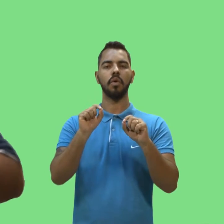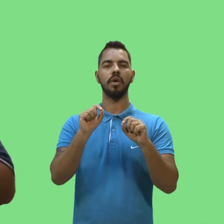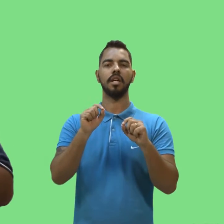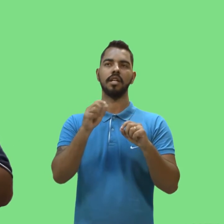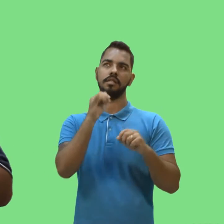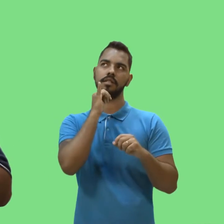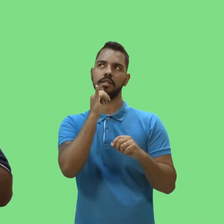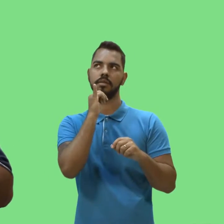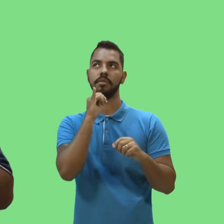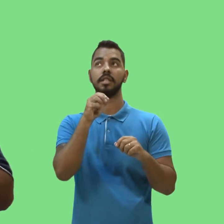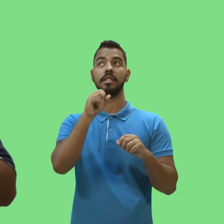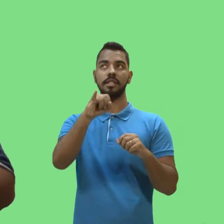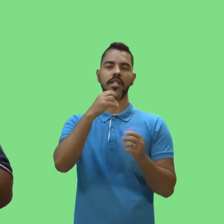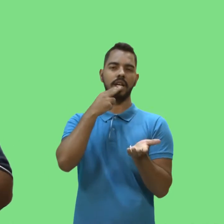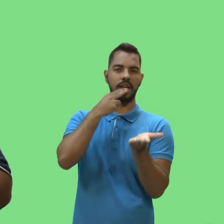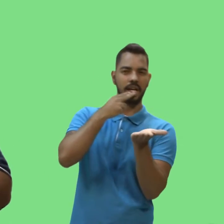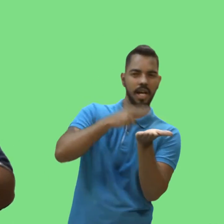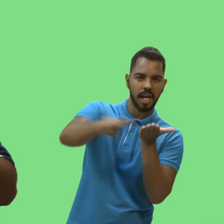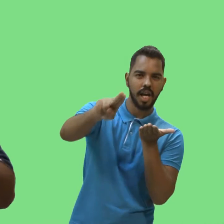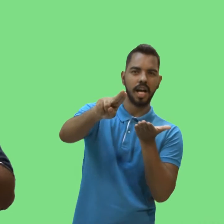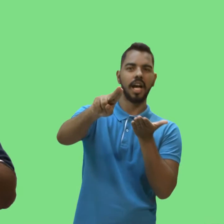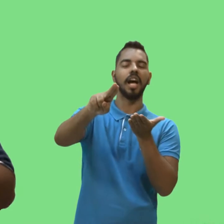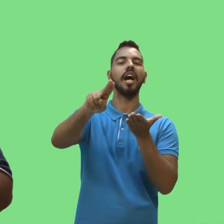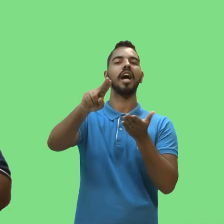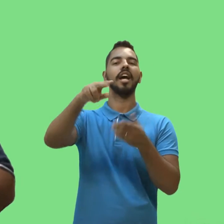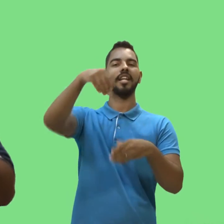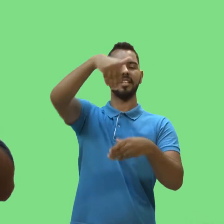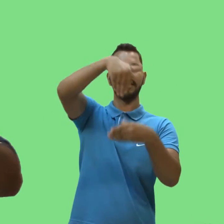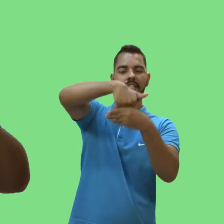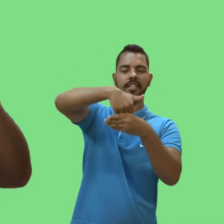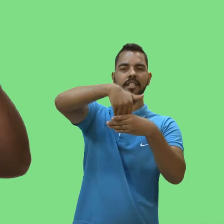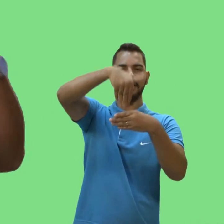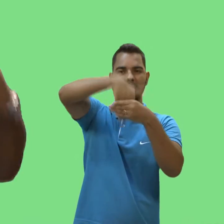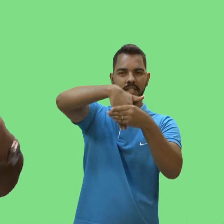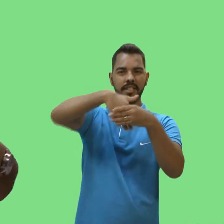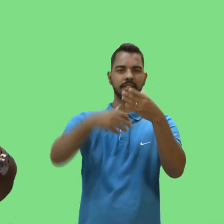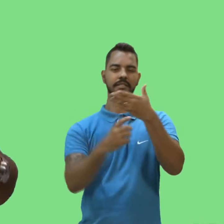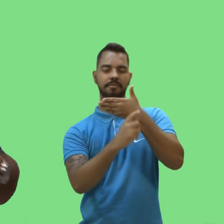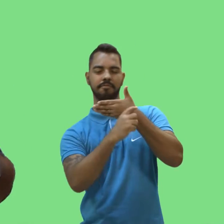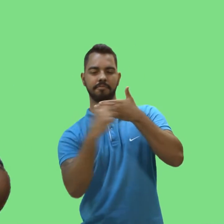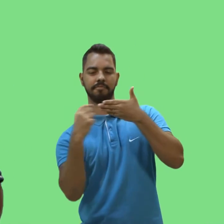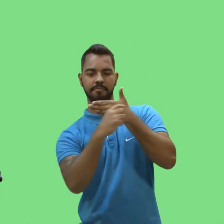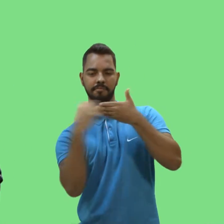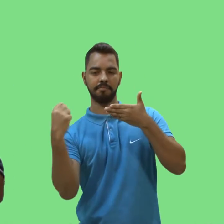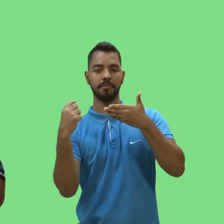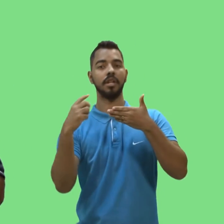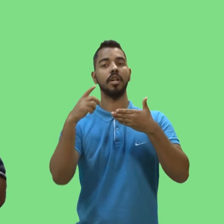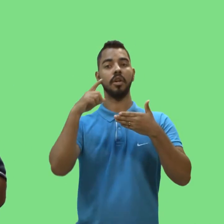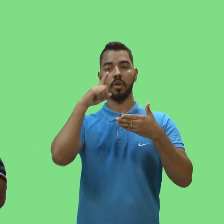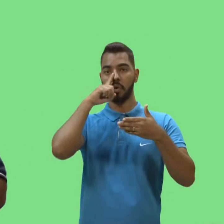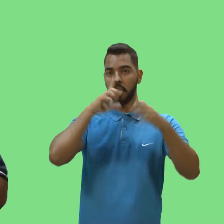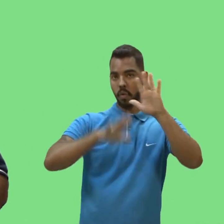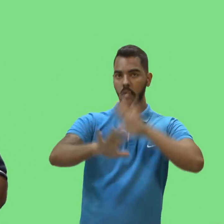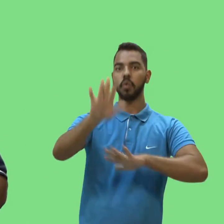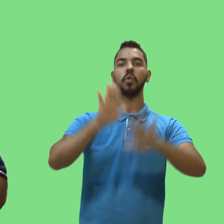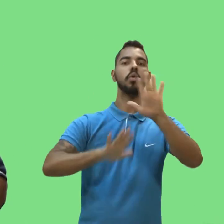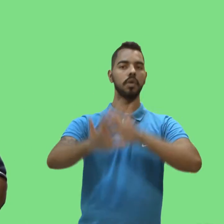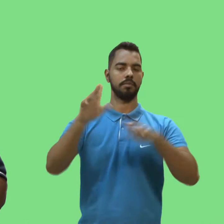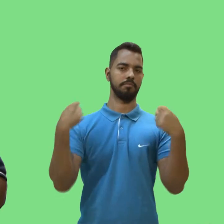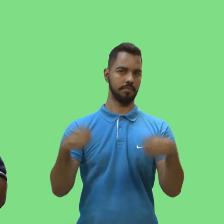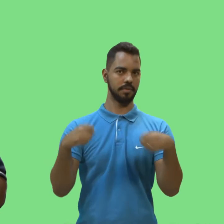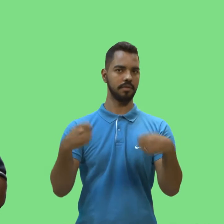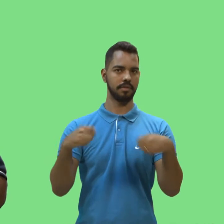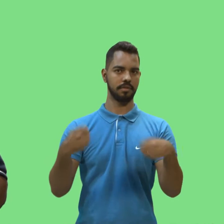por internet, pois a primeira impressão é que vai despertar no receptor o interesse de abrir o material ou